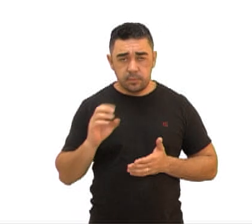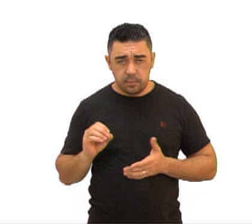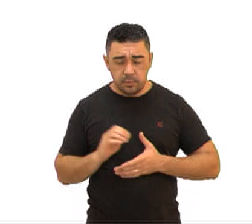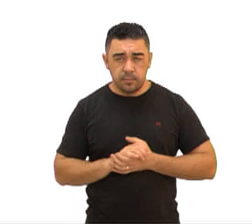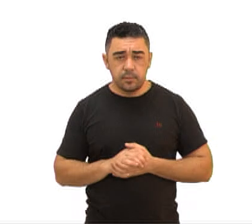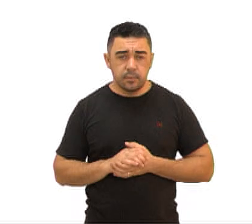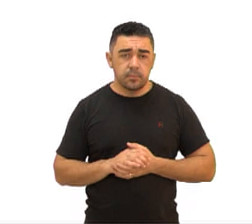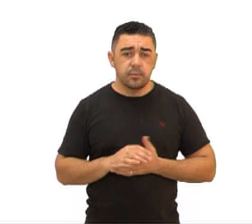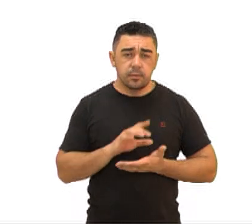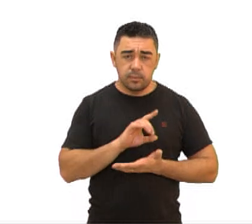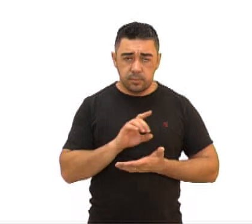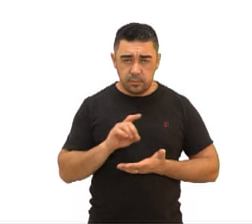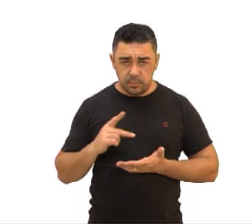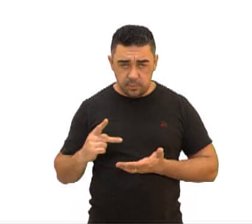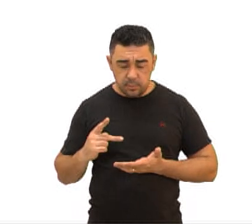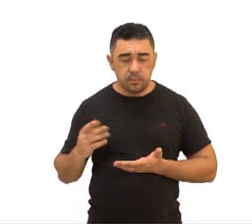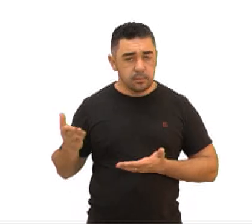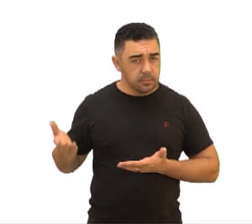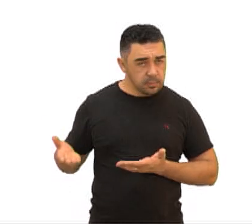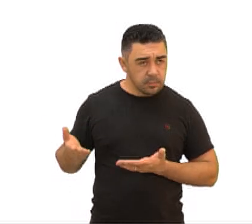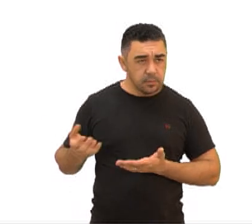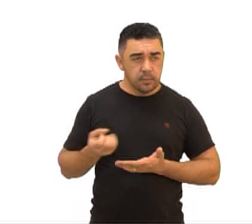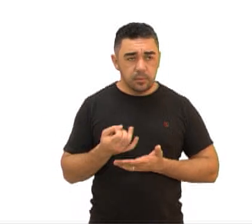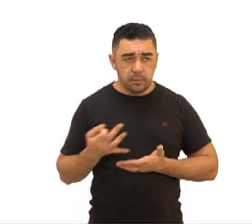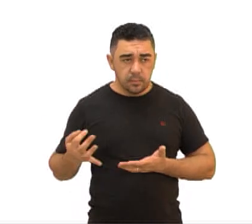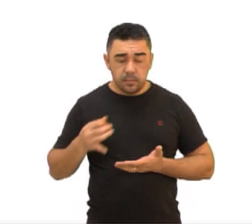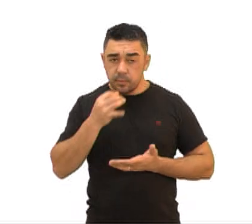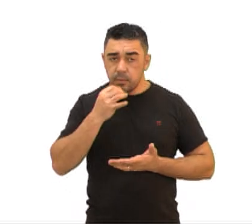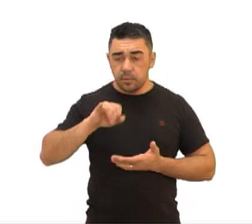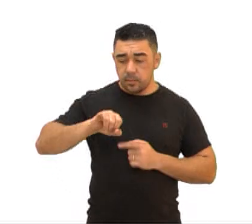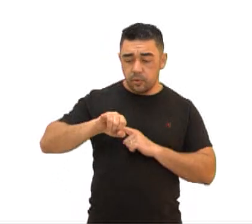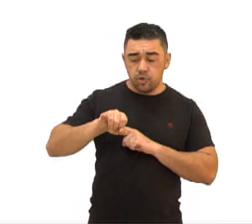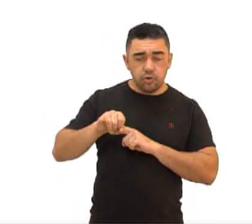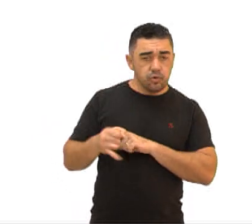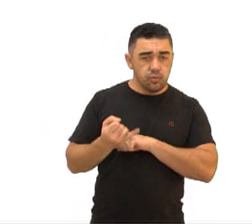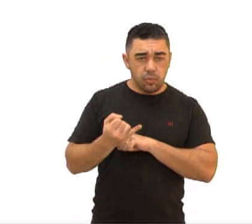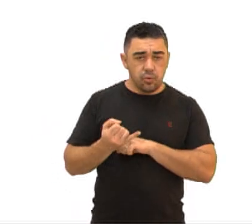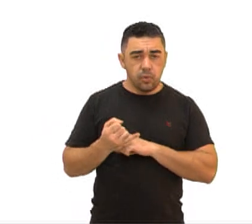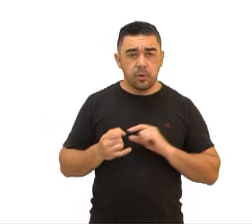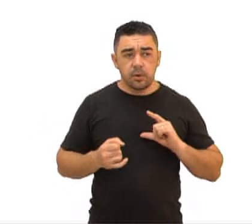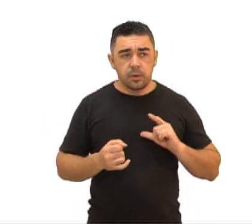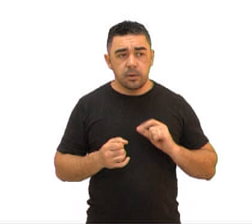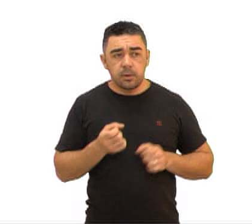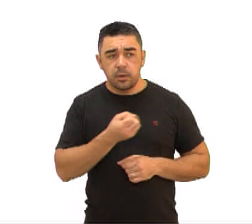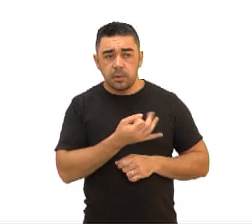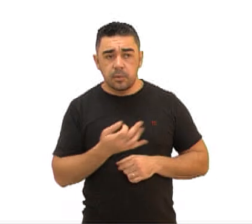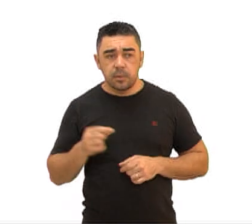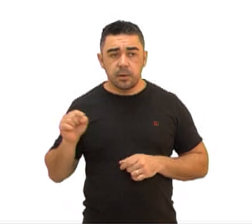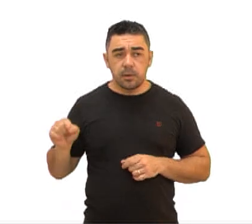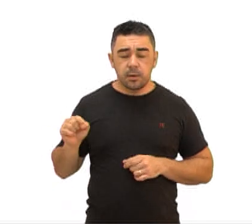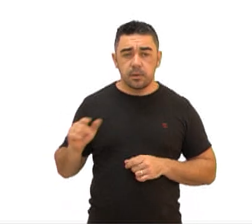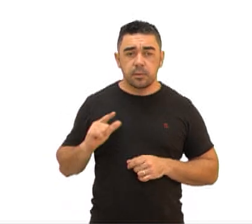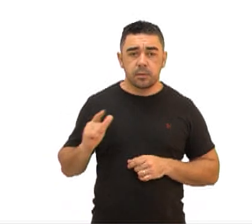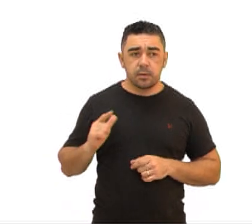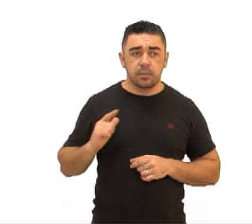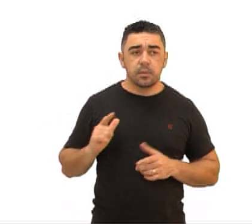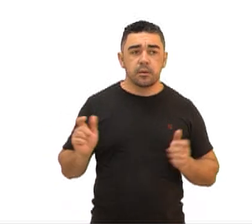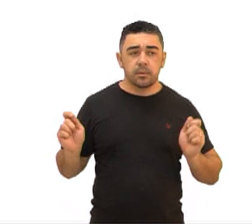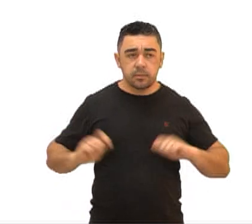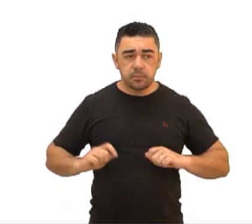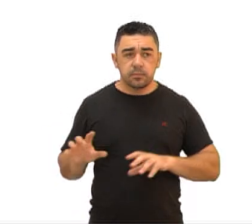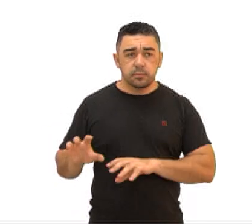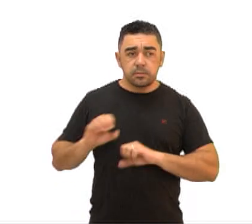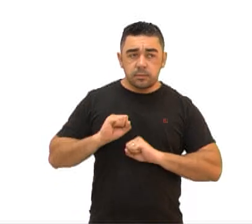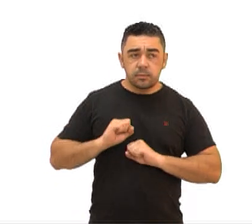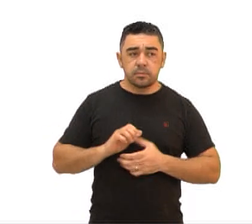Então, a tensão elétrica informa quanto de energia em joules cada pacote de coulomb de carga vai receber.